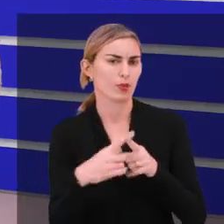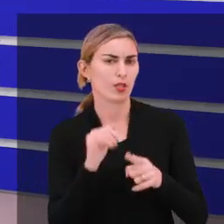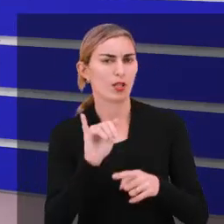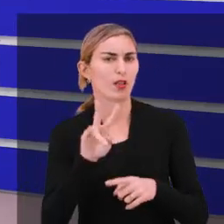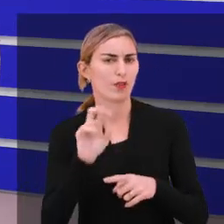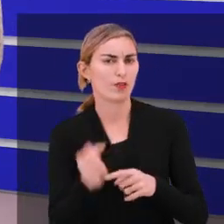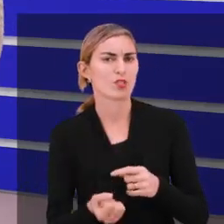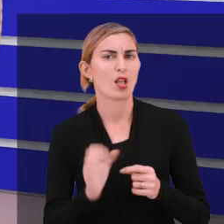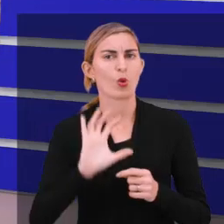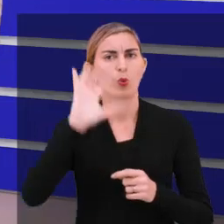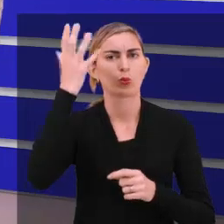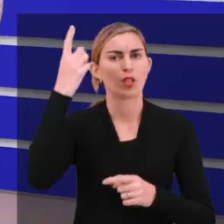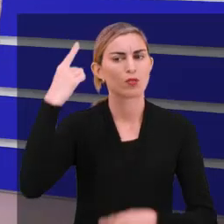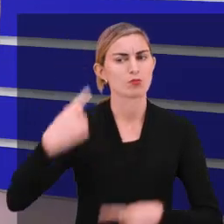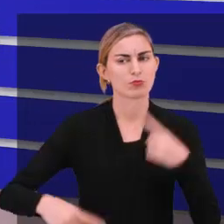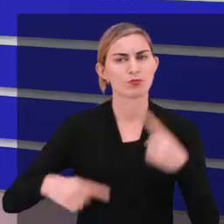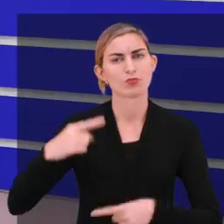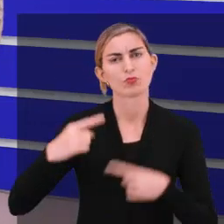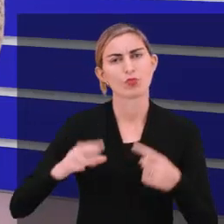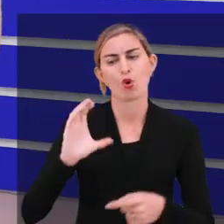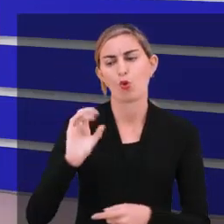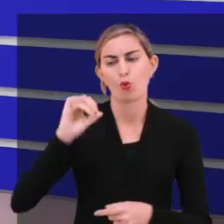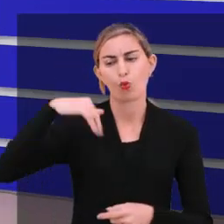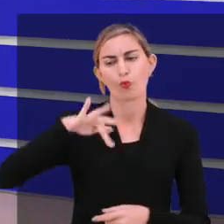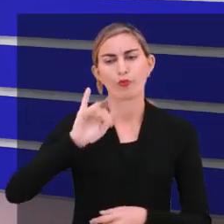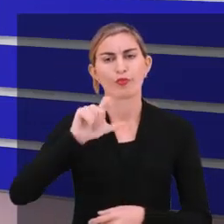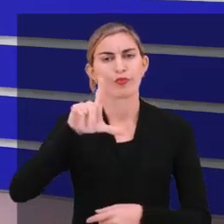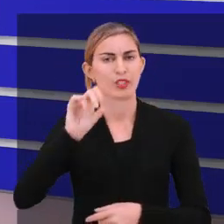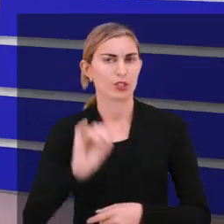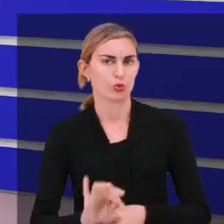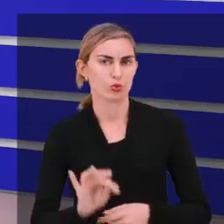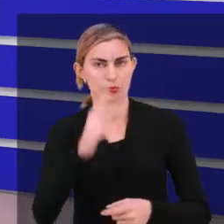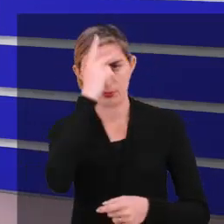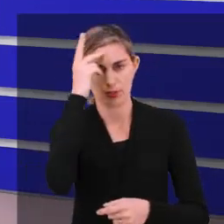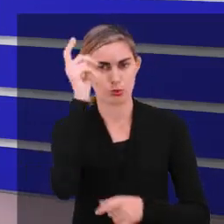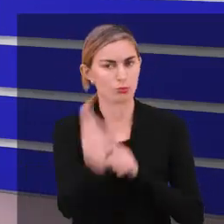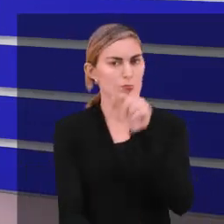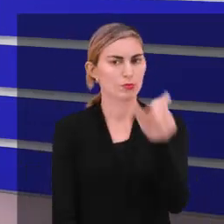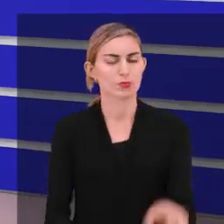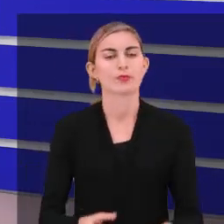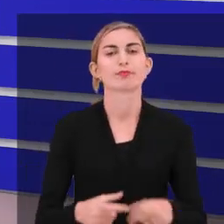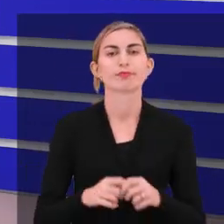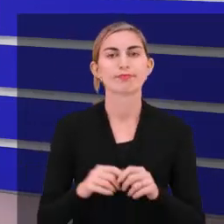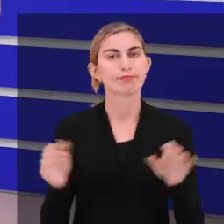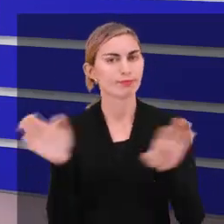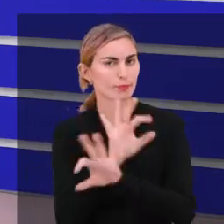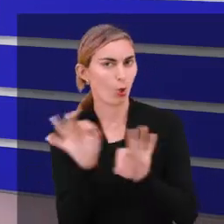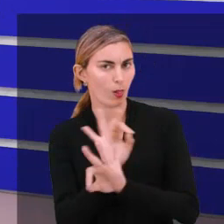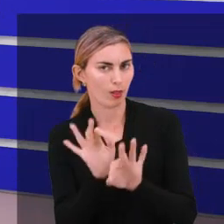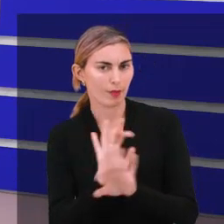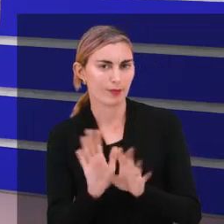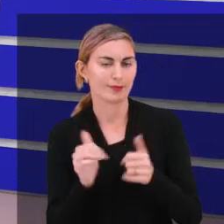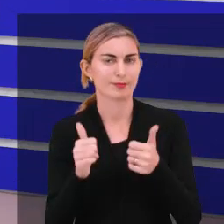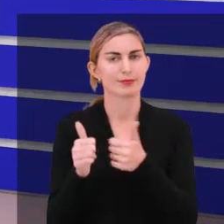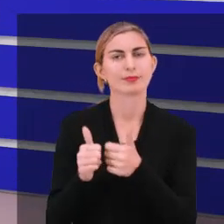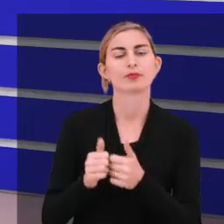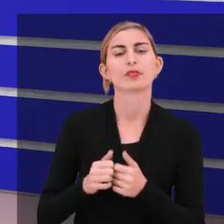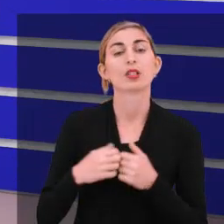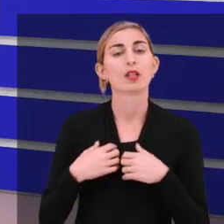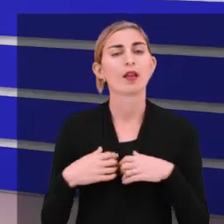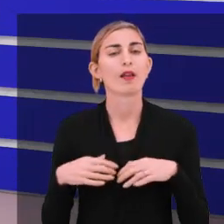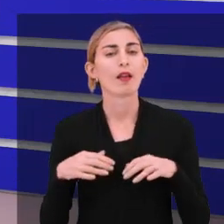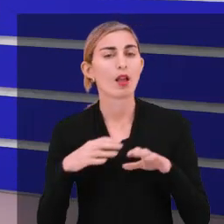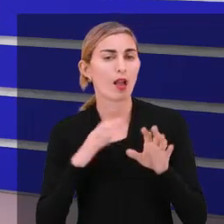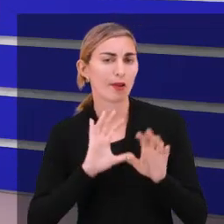Ives, acontecem os conflitos com as pessoas. Olá a todos e a todas, né? O